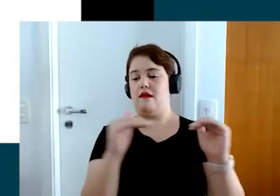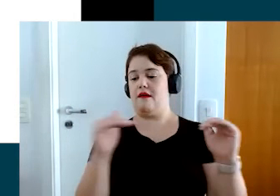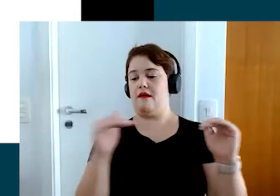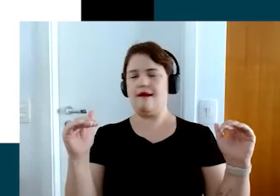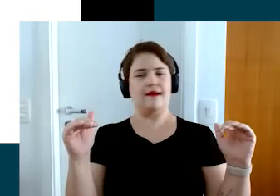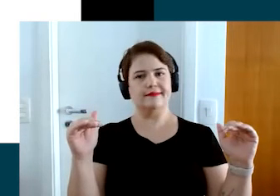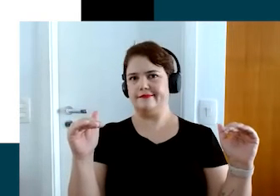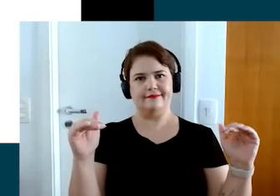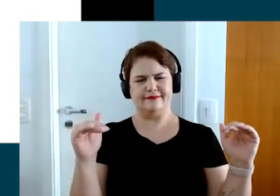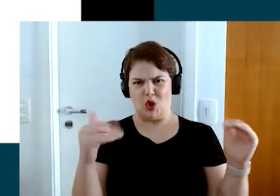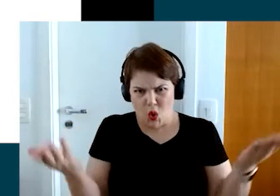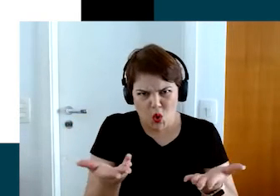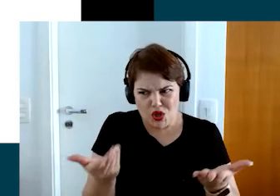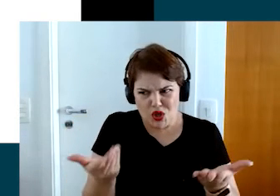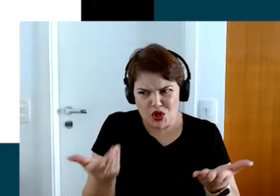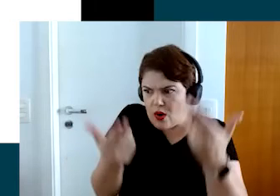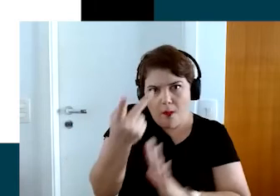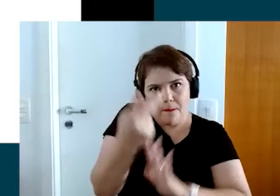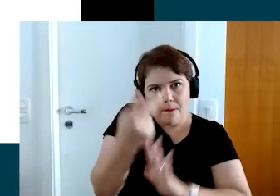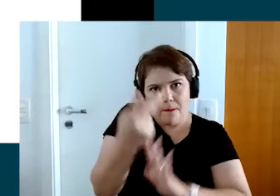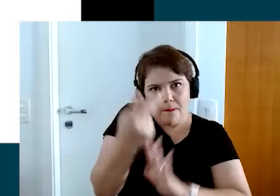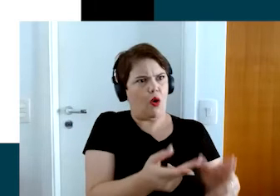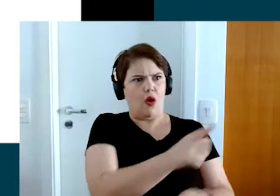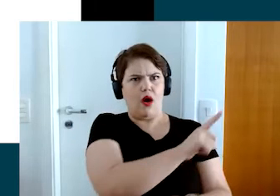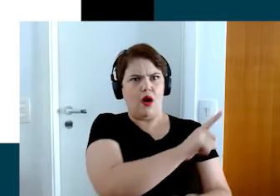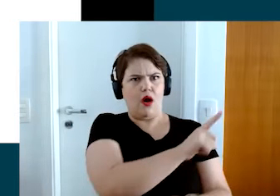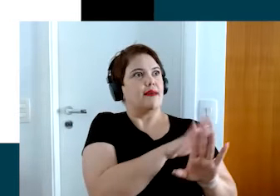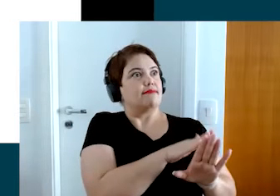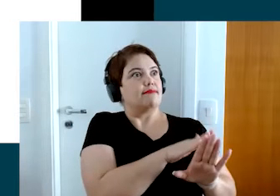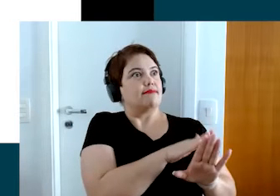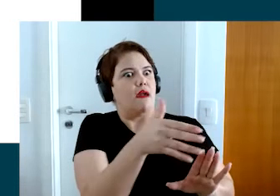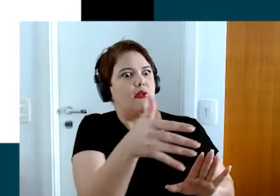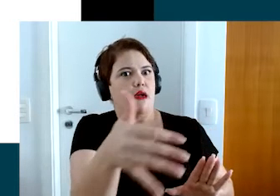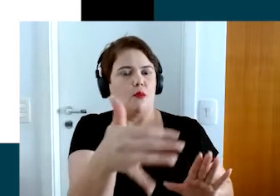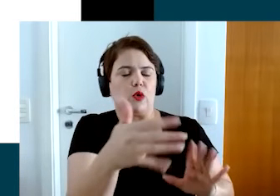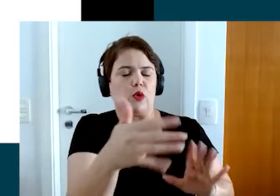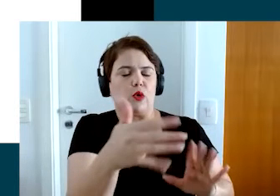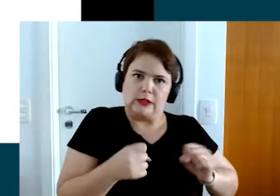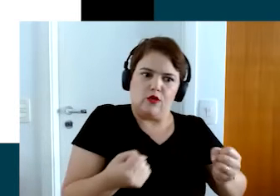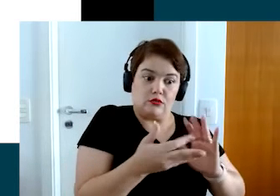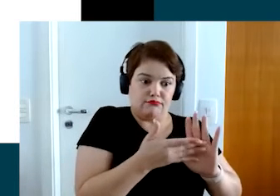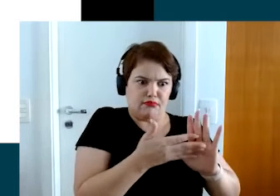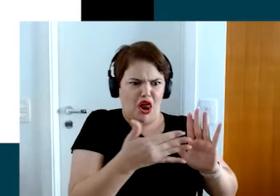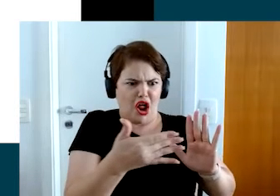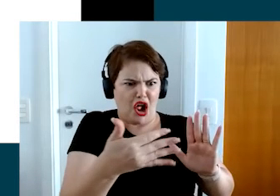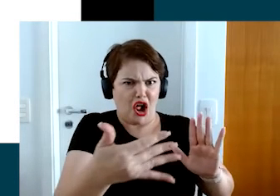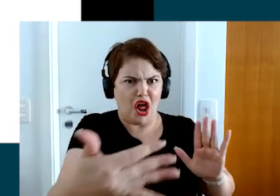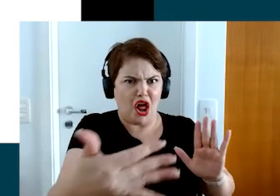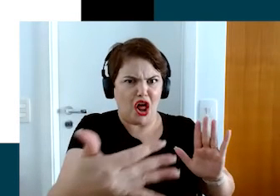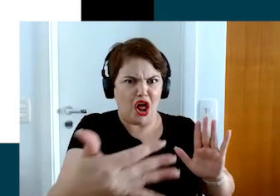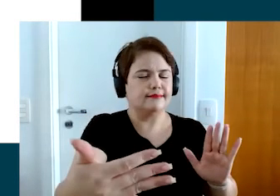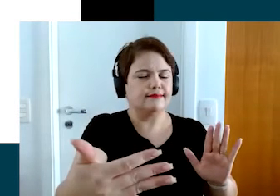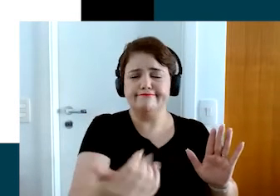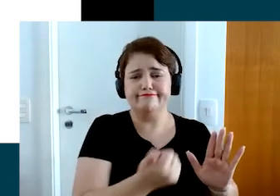sentido fazer planejamento de negócio de longo prazo, né, dedicar muito esforço num planejamento a muito longo prazo.